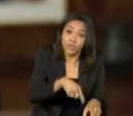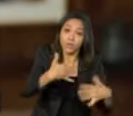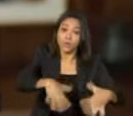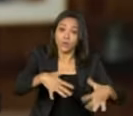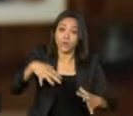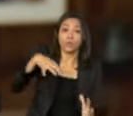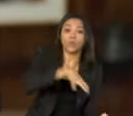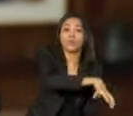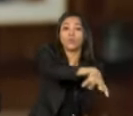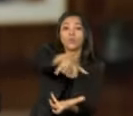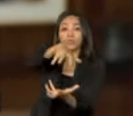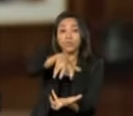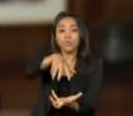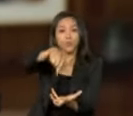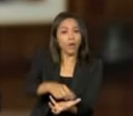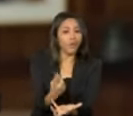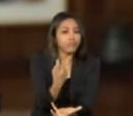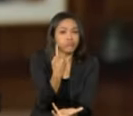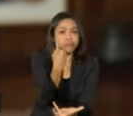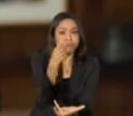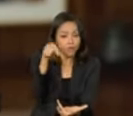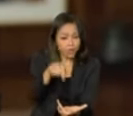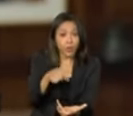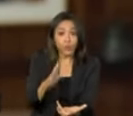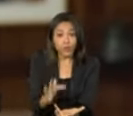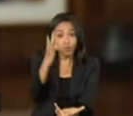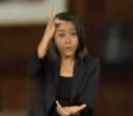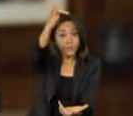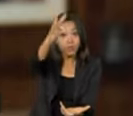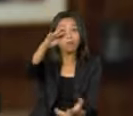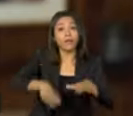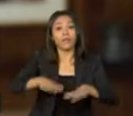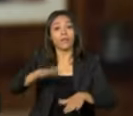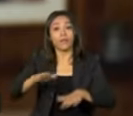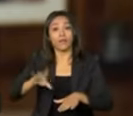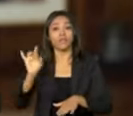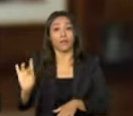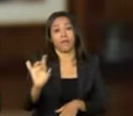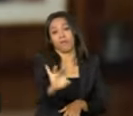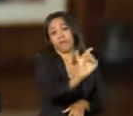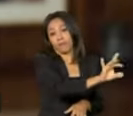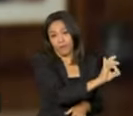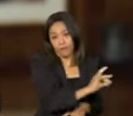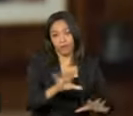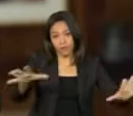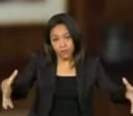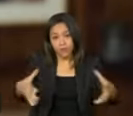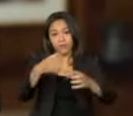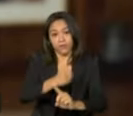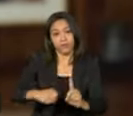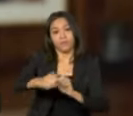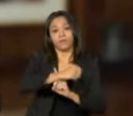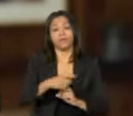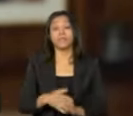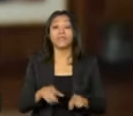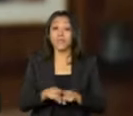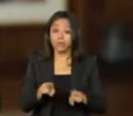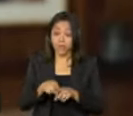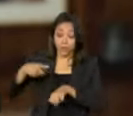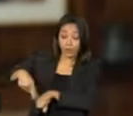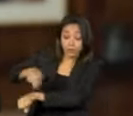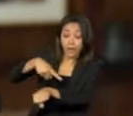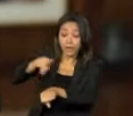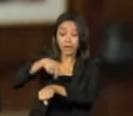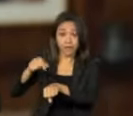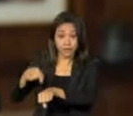planeta é um só e seu futuro depende da ação coletiva. Também cabe aos países emergentes fazer sua parte